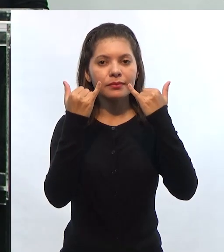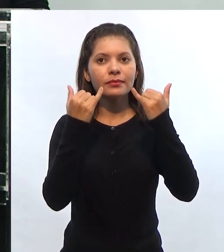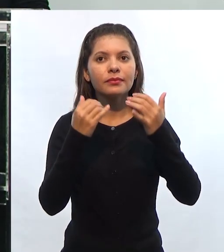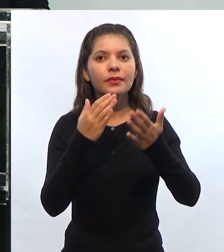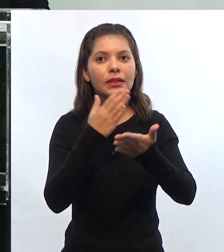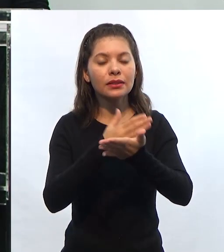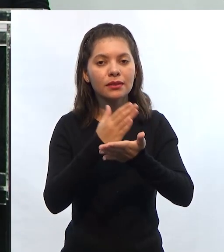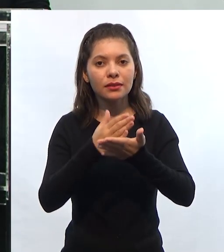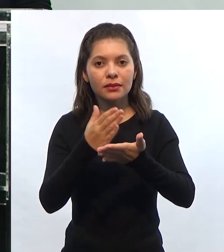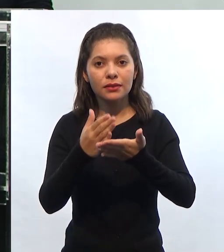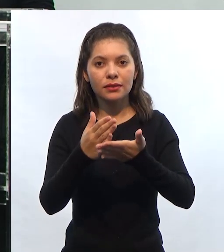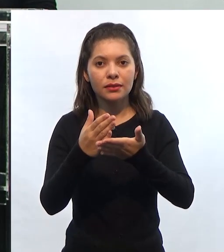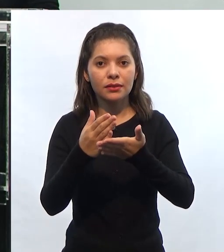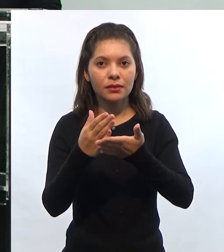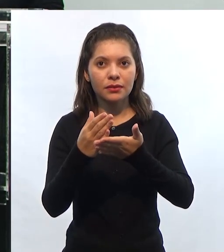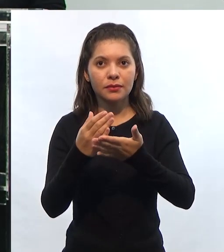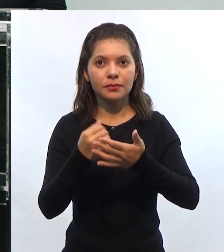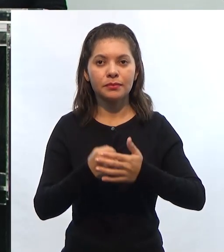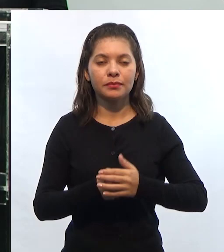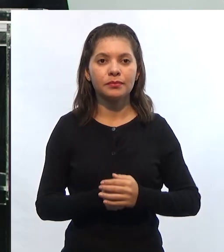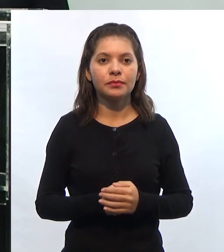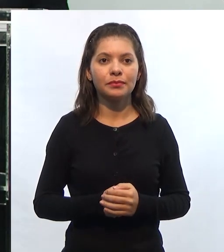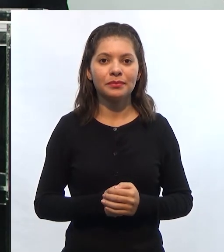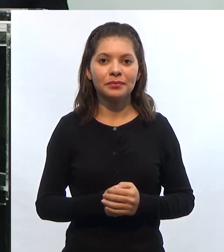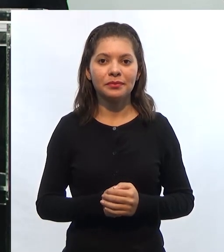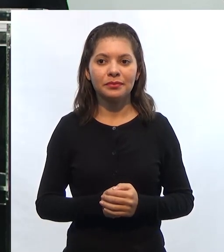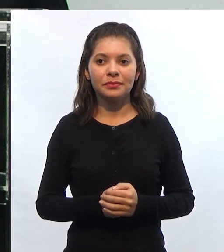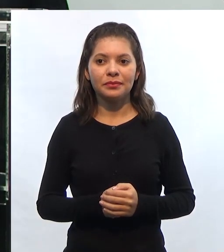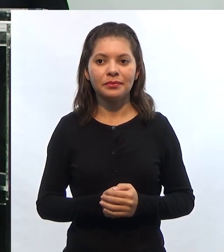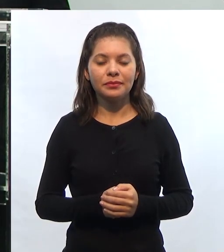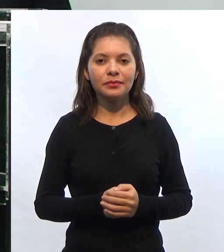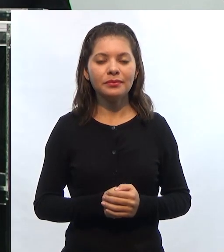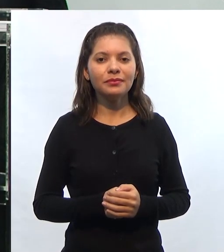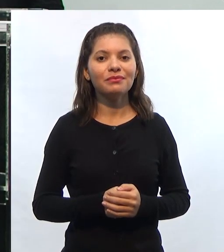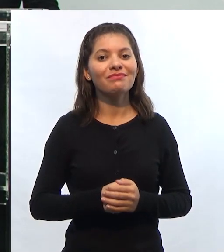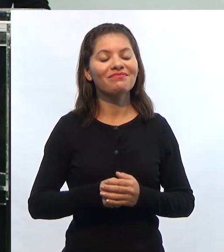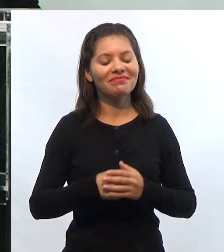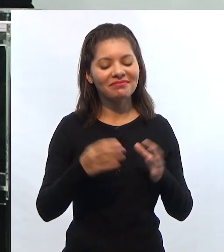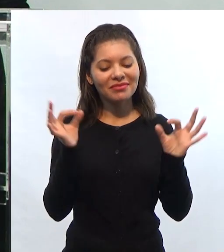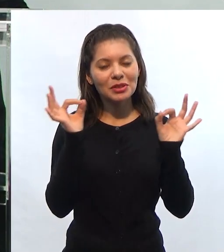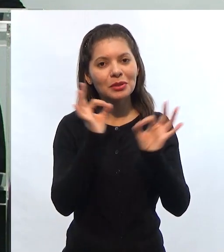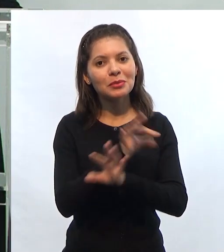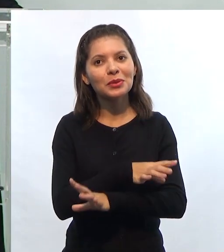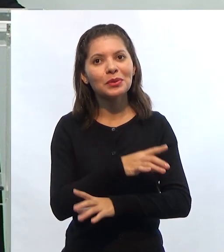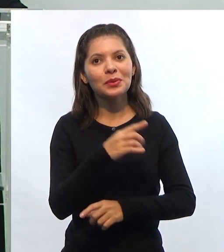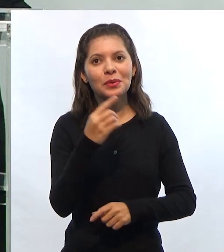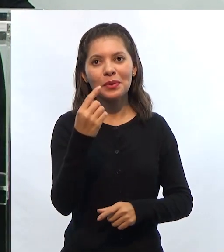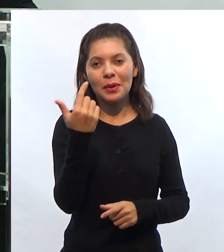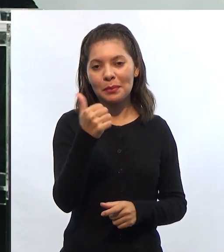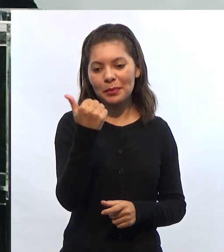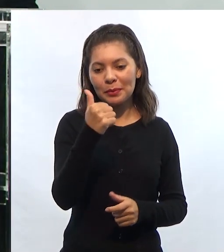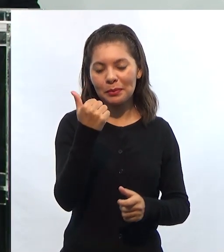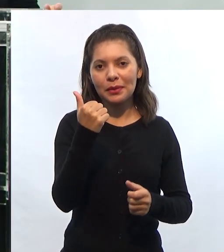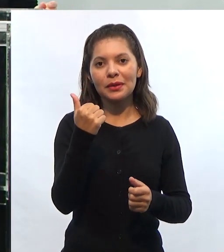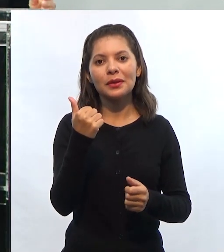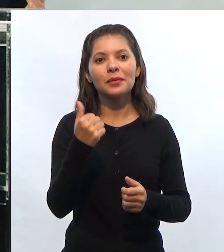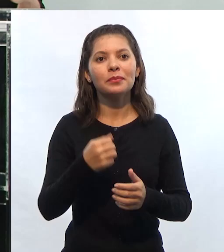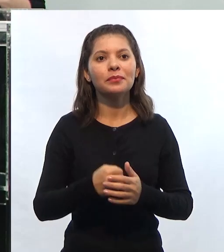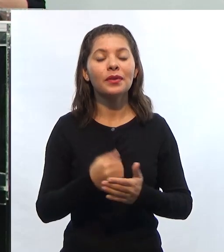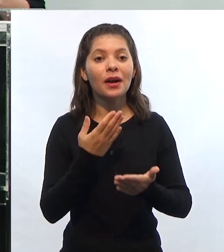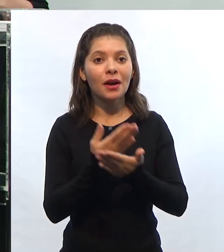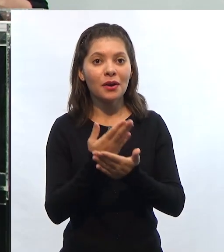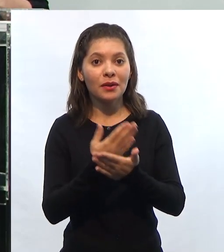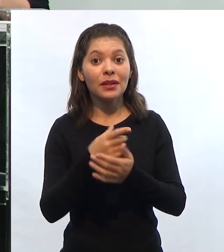informação, né? Então, a segmentação, ela vem em cima disso. A gente terminou agora essa primeira parte, nós